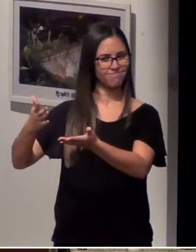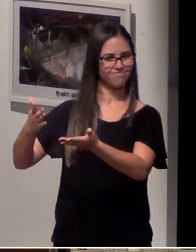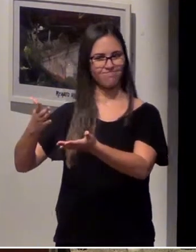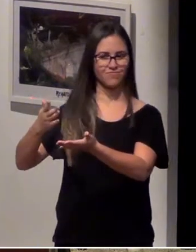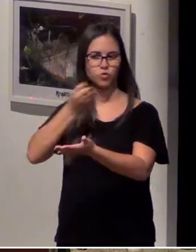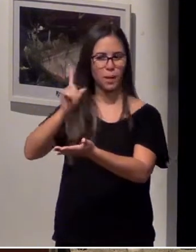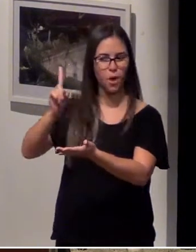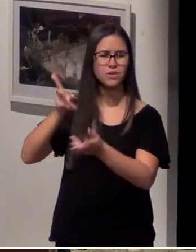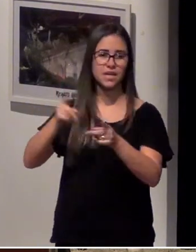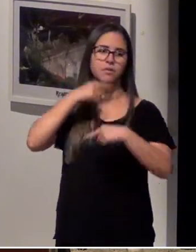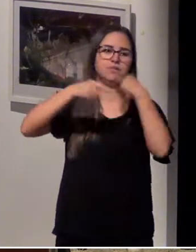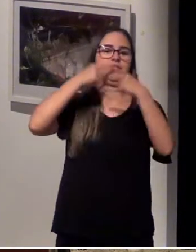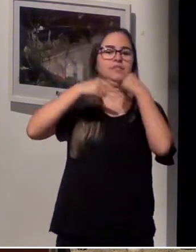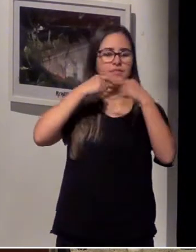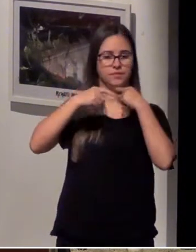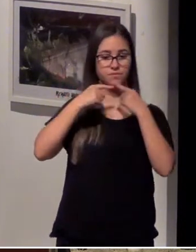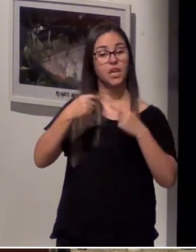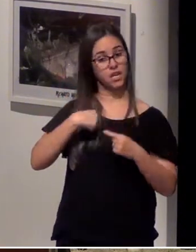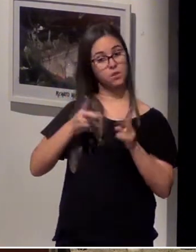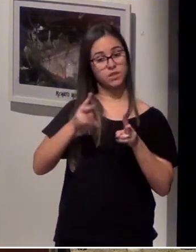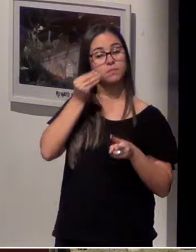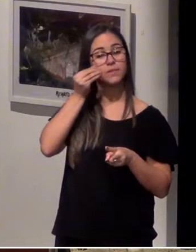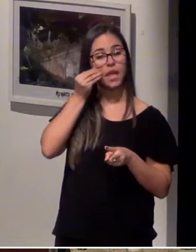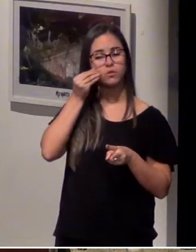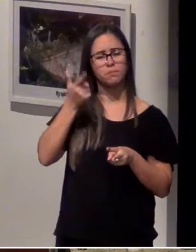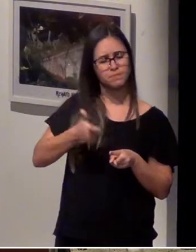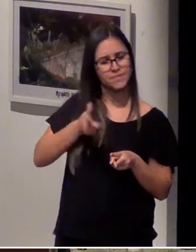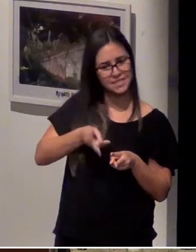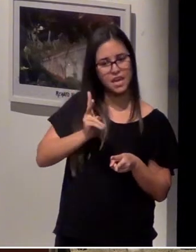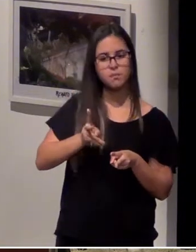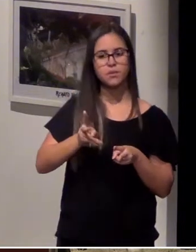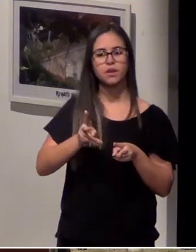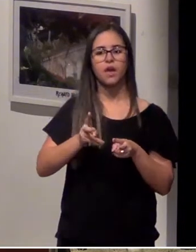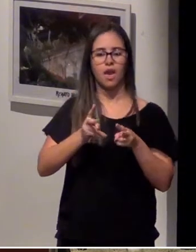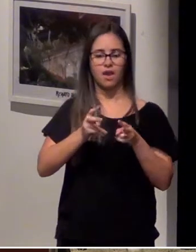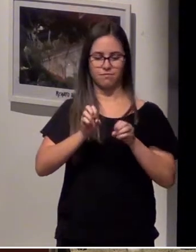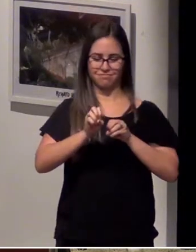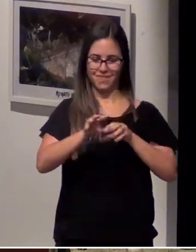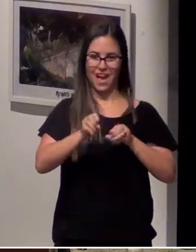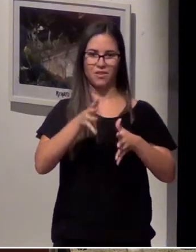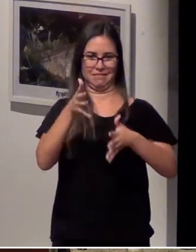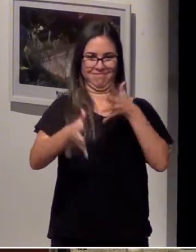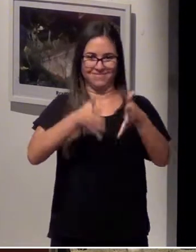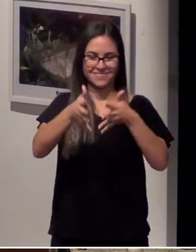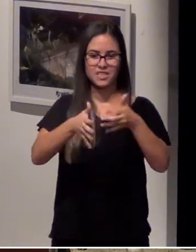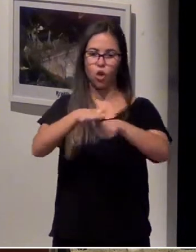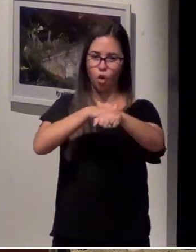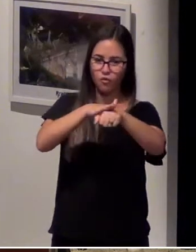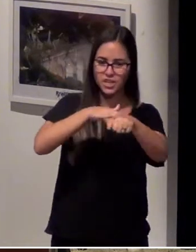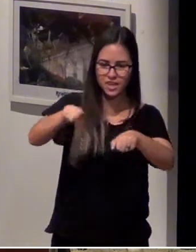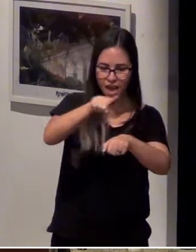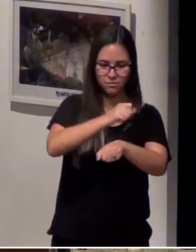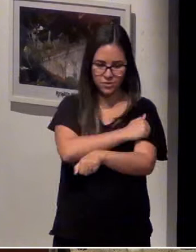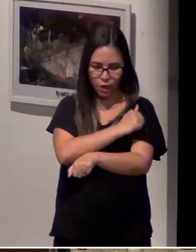fica sempre com essa dúvida, né? E eu tenho tentado cada vez mais produzir em Libras e conversar